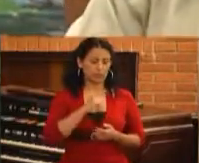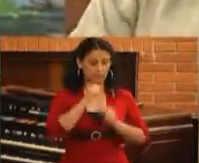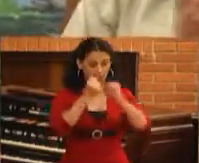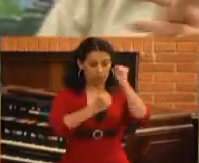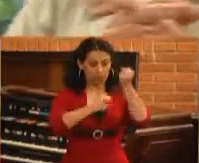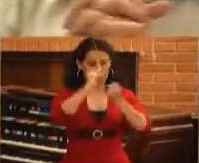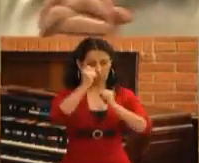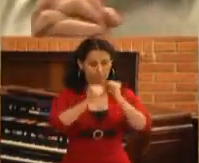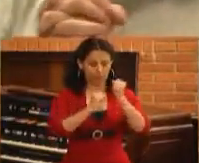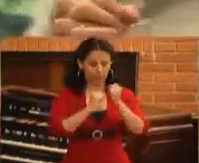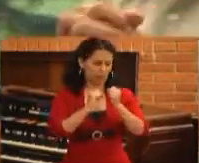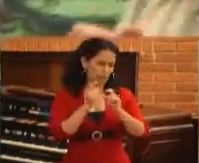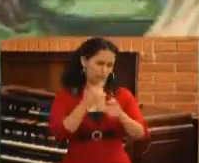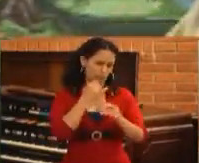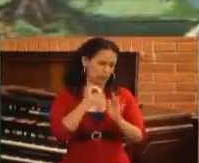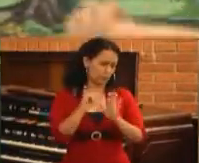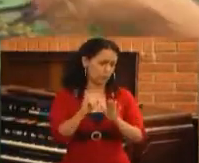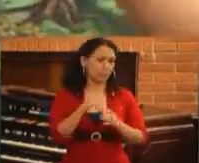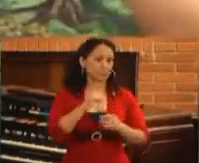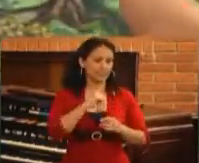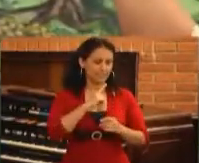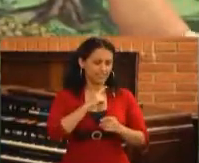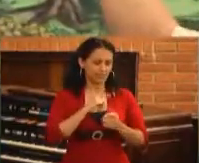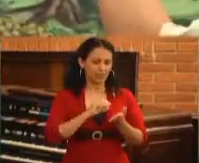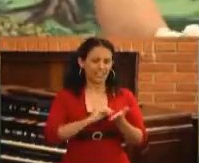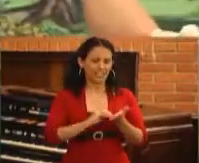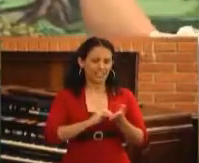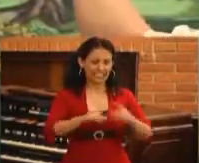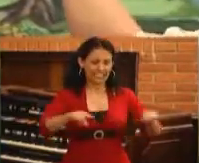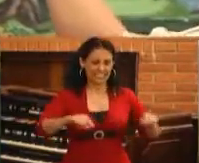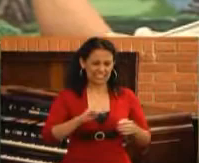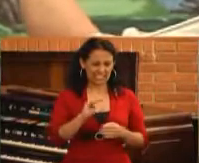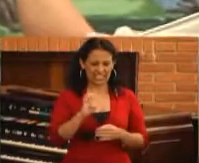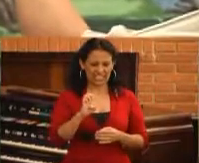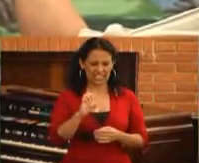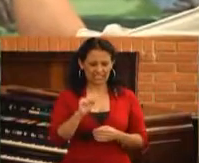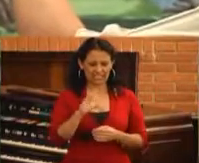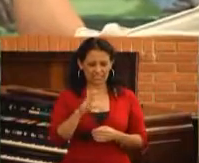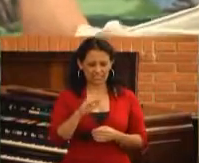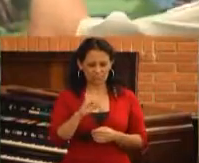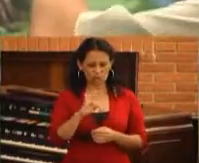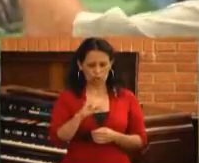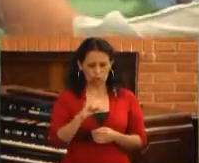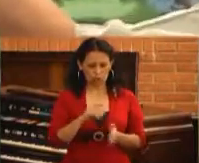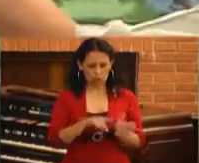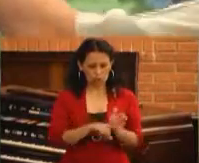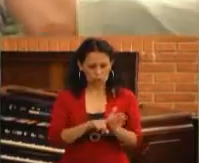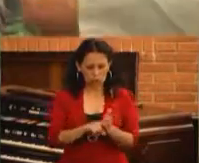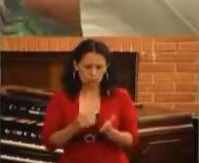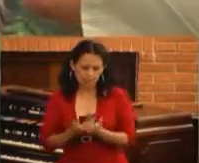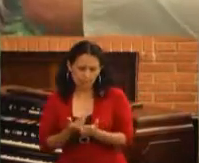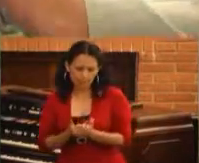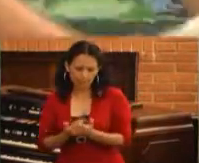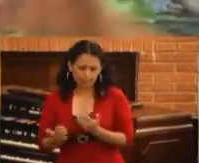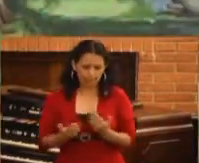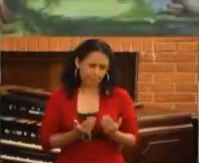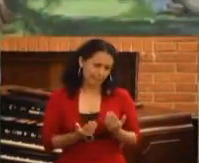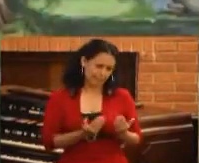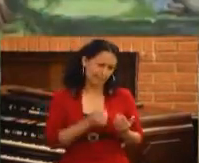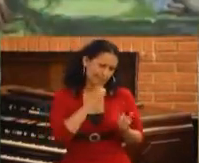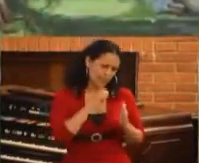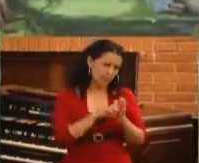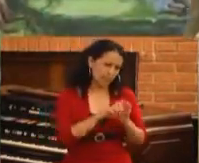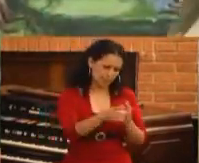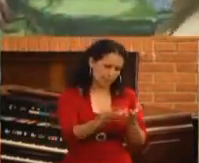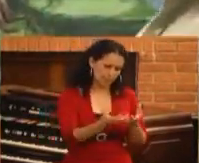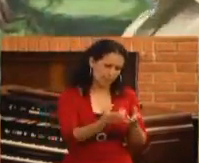de consultoria e ele foi fazer um trabalho para uma empresa que estava montando uma